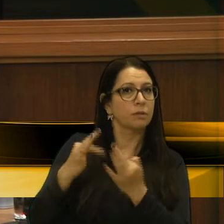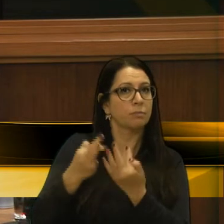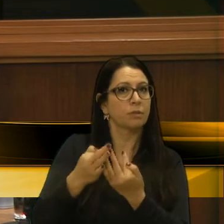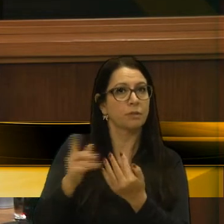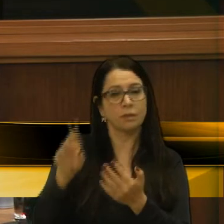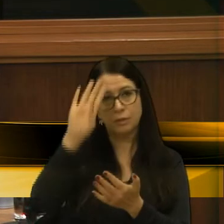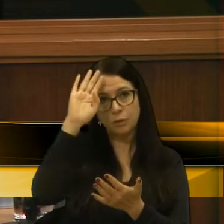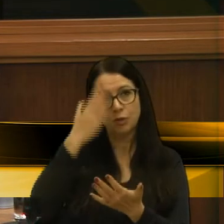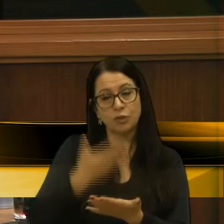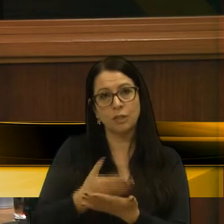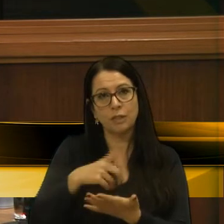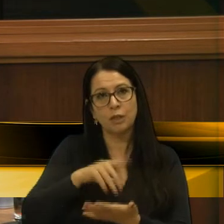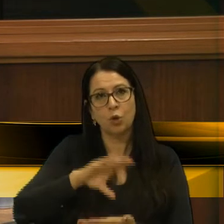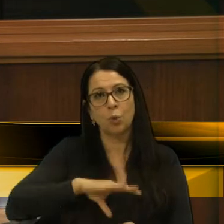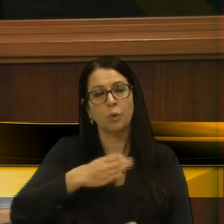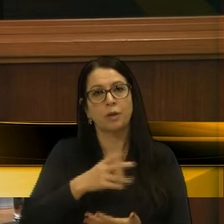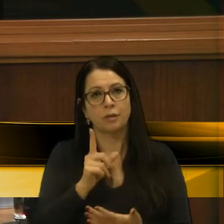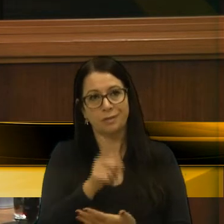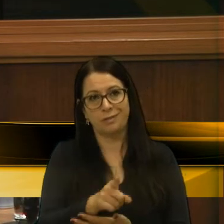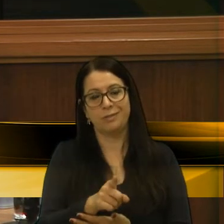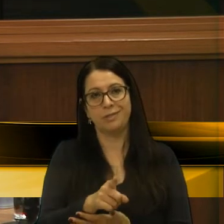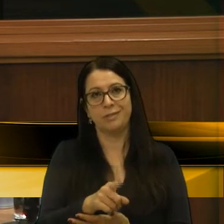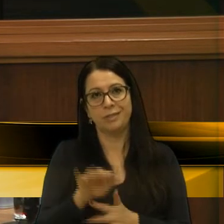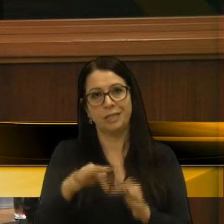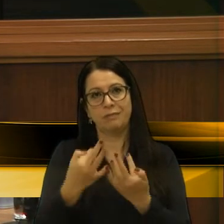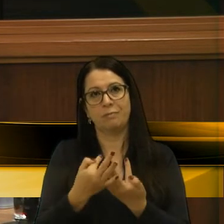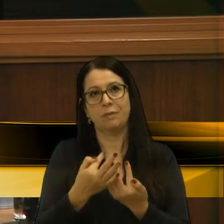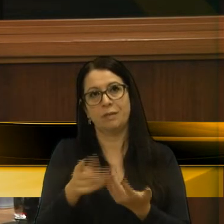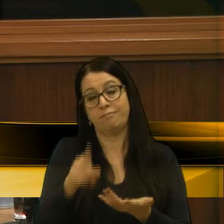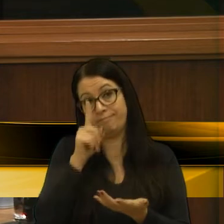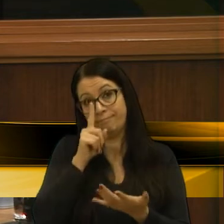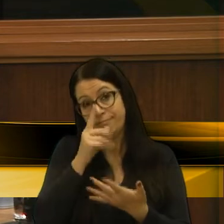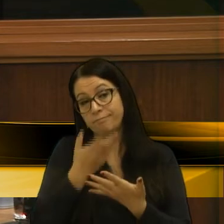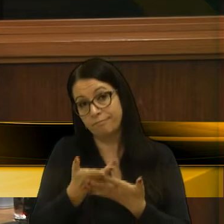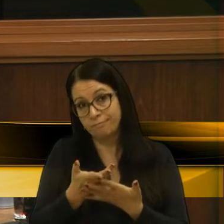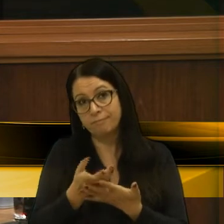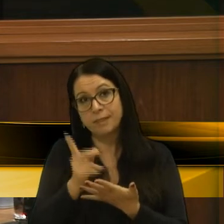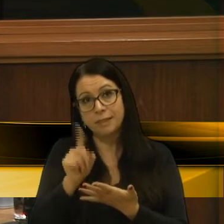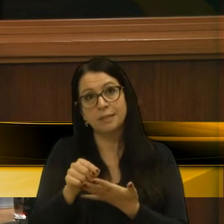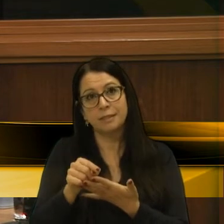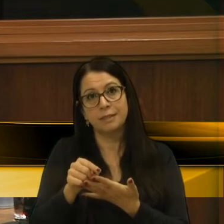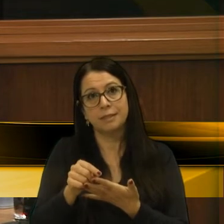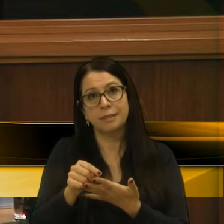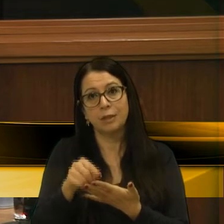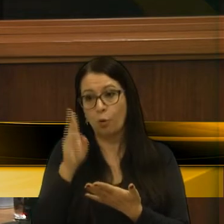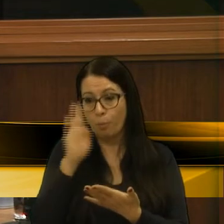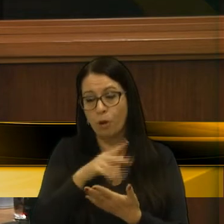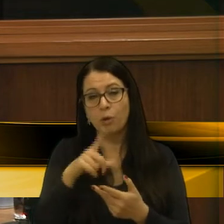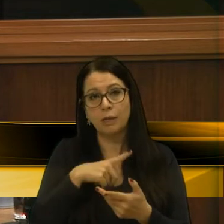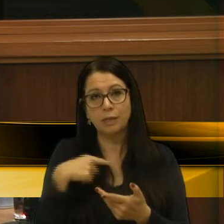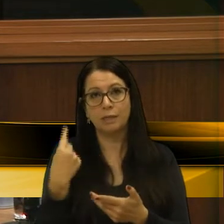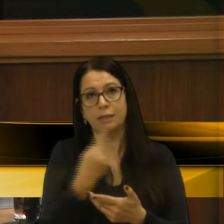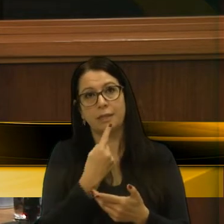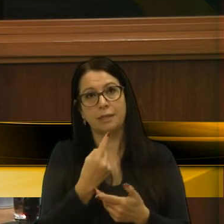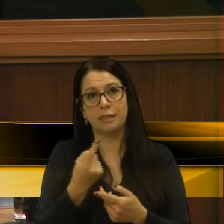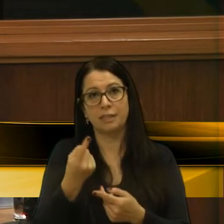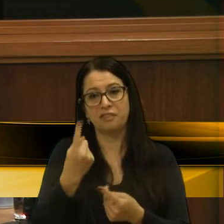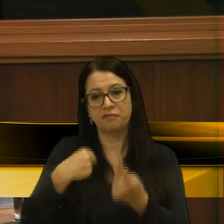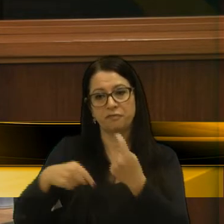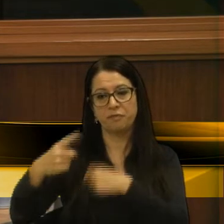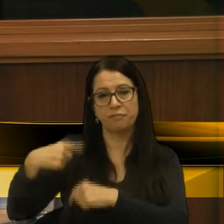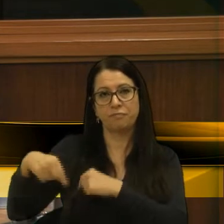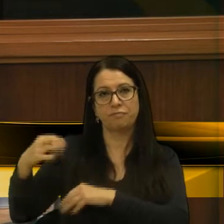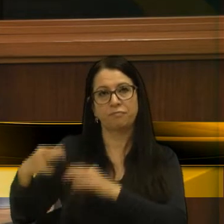alguém tenha tanta coragem de colocar a sua família em risco. Isso é o mal que nós temos. Isso é um retrocesso da nossa